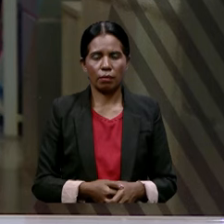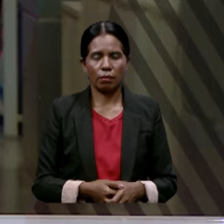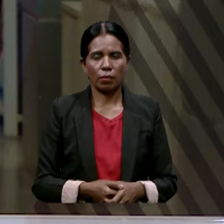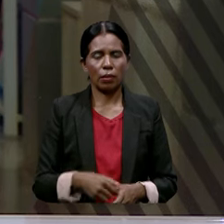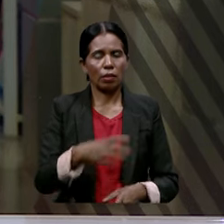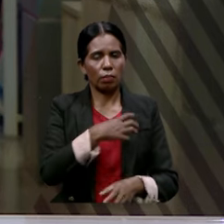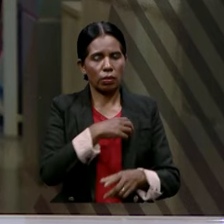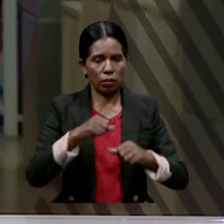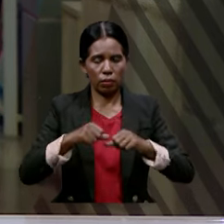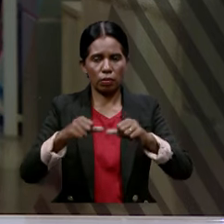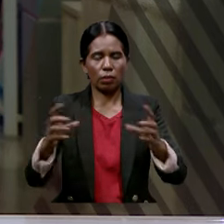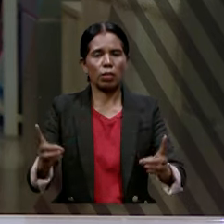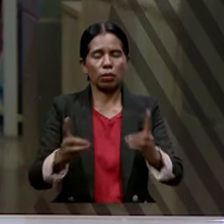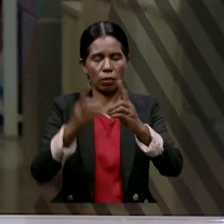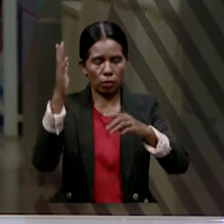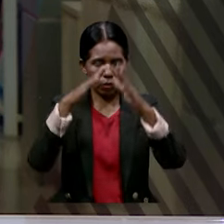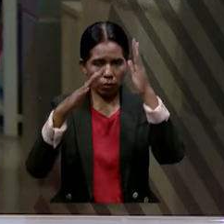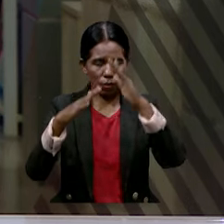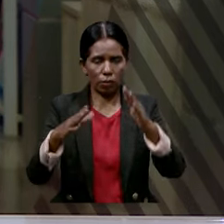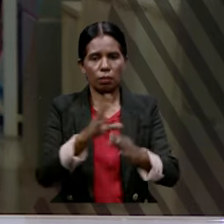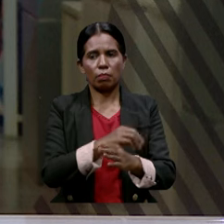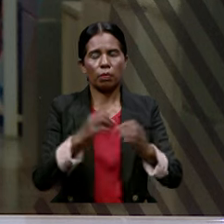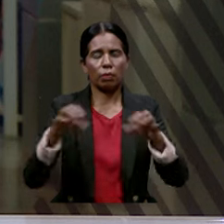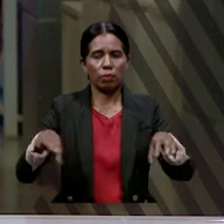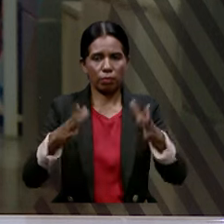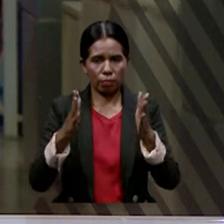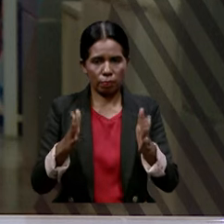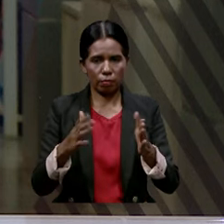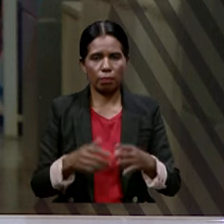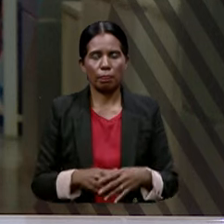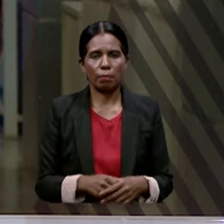Penitele continua enfrenta problema menos recurso humano.